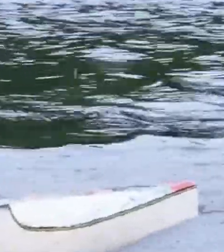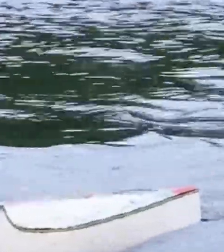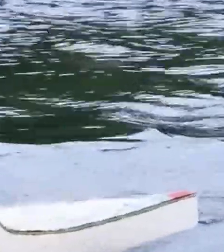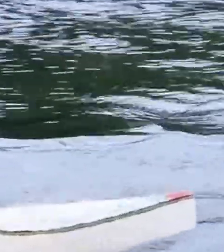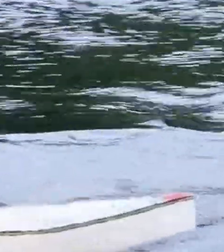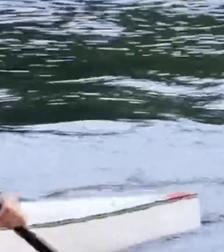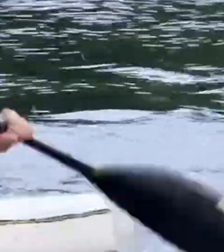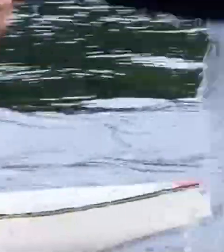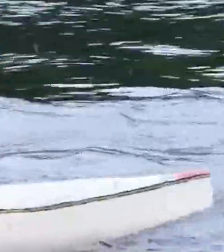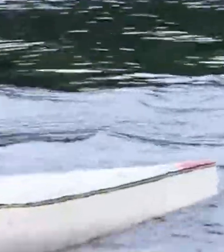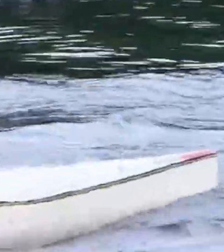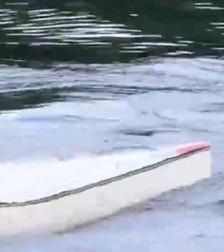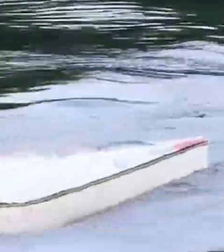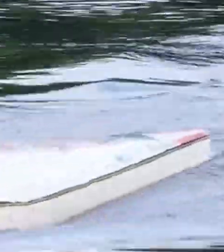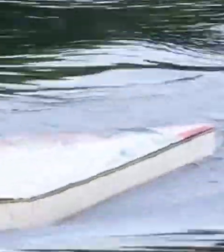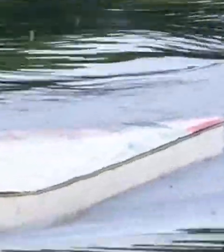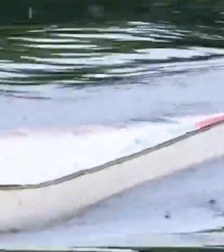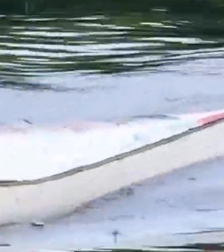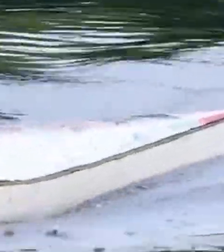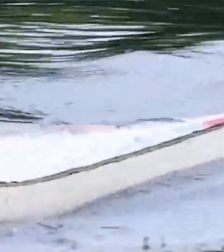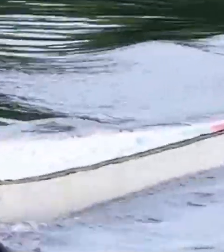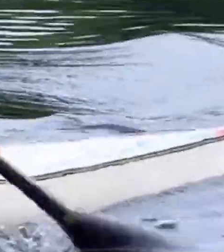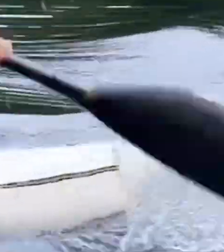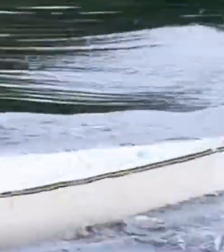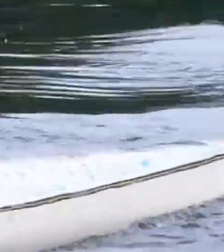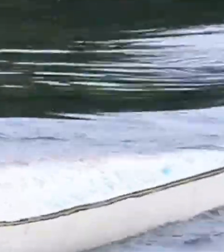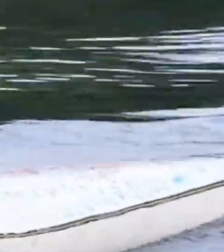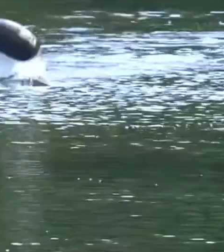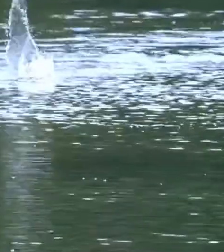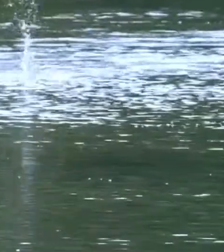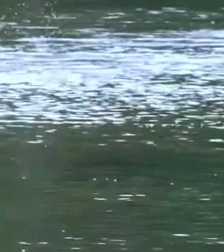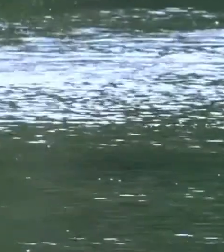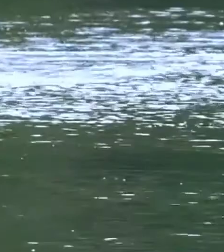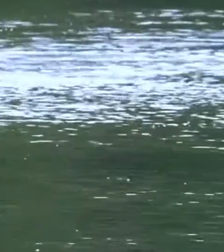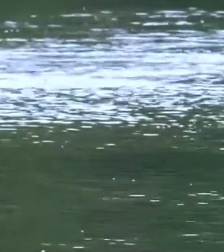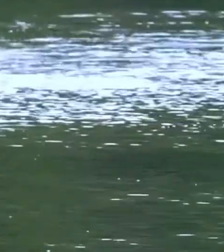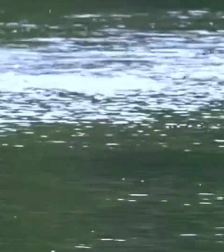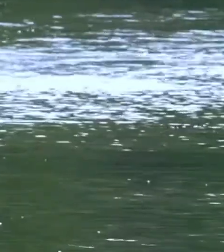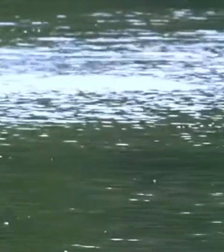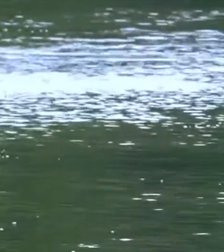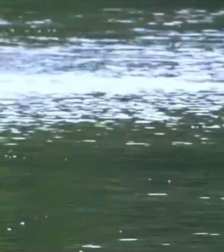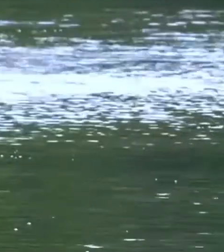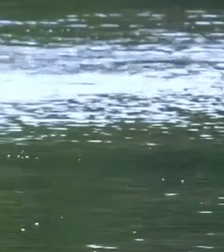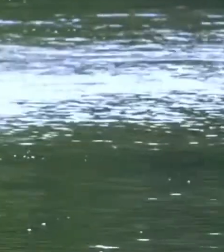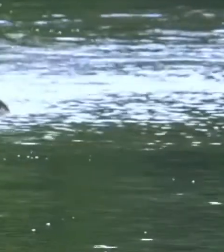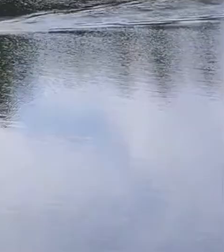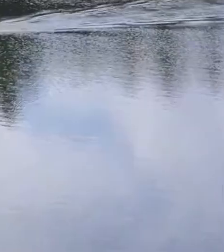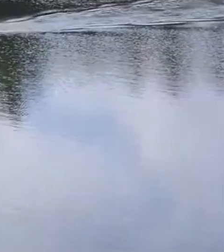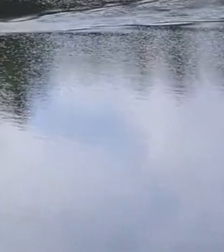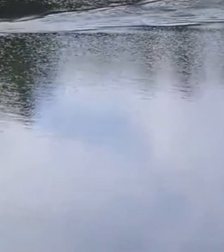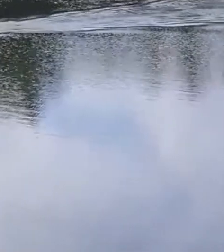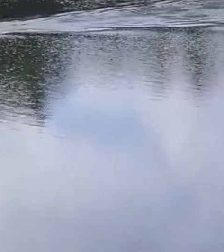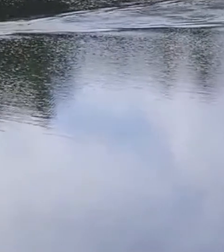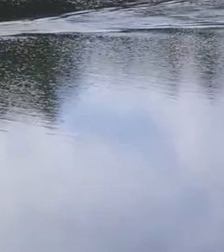Nayara em sua canoa usa remos pretos. Ela avança pela grande lagoa, nas margens, espessa vegetação nativa.